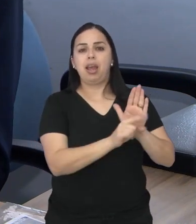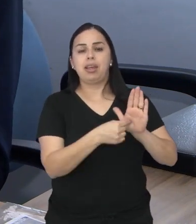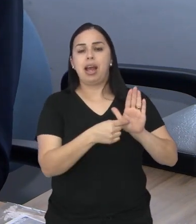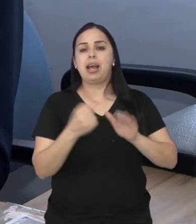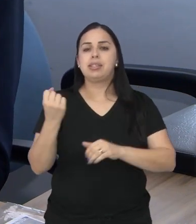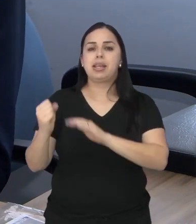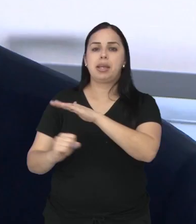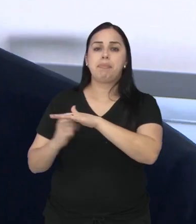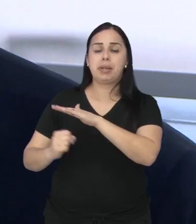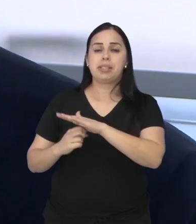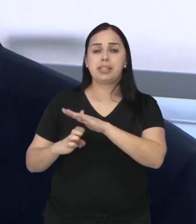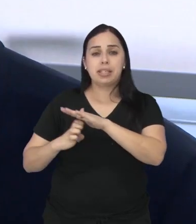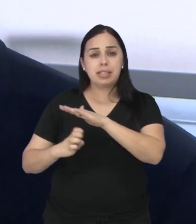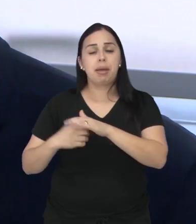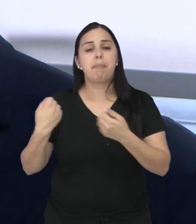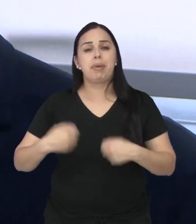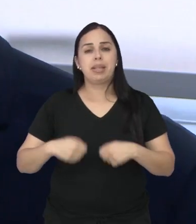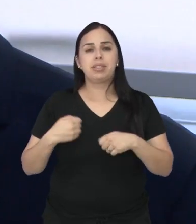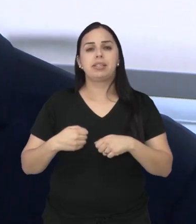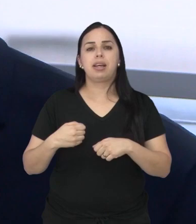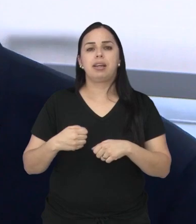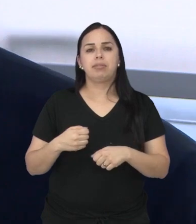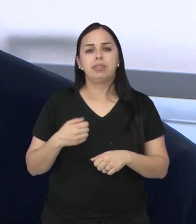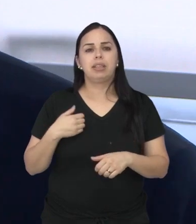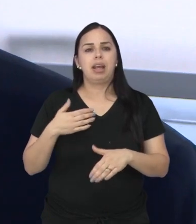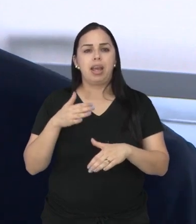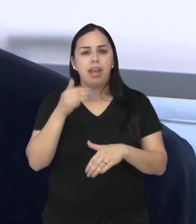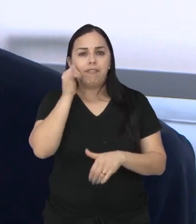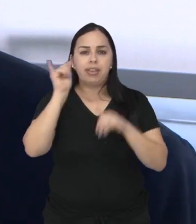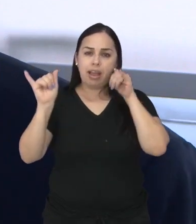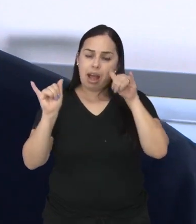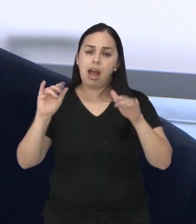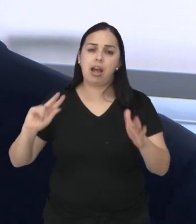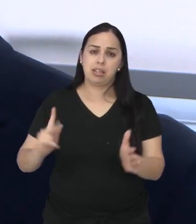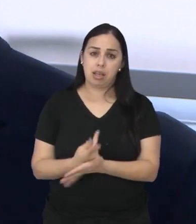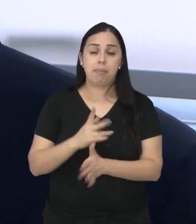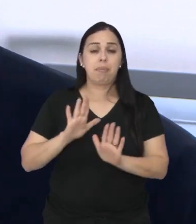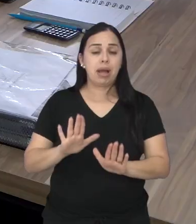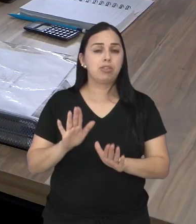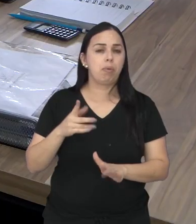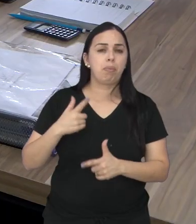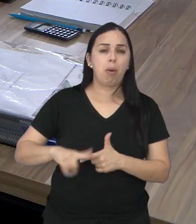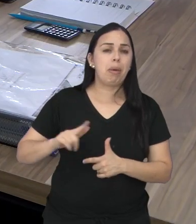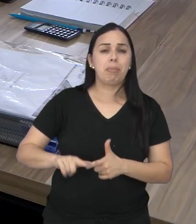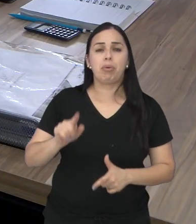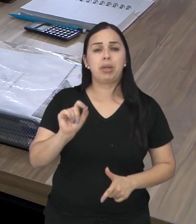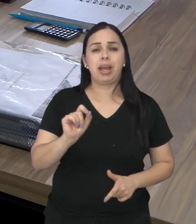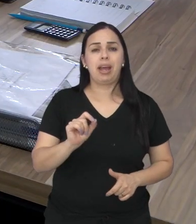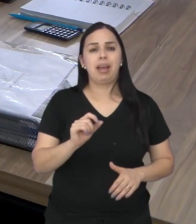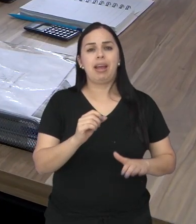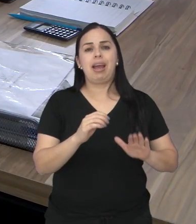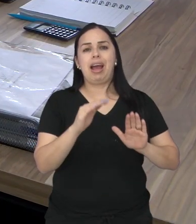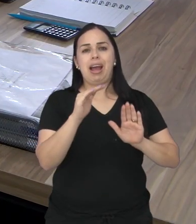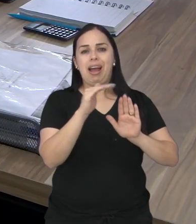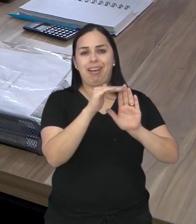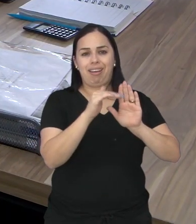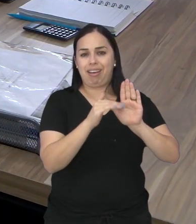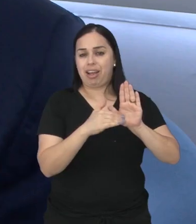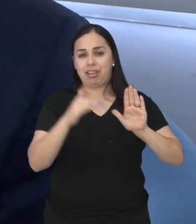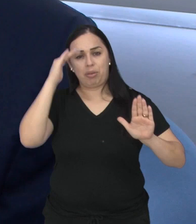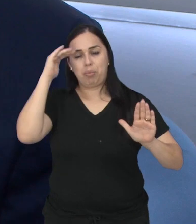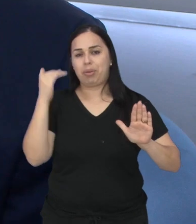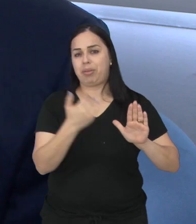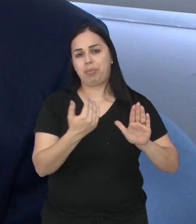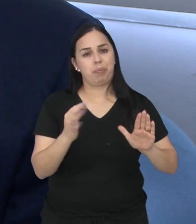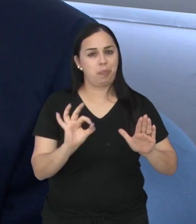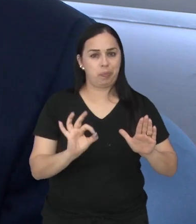as empresas devem implantar vários programas de prevenção de acidentes, mas o problema é que muitas não seguem as normas.